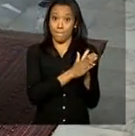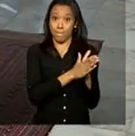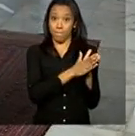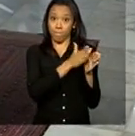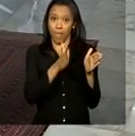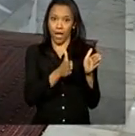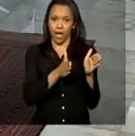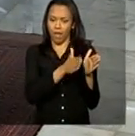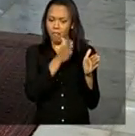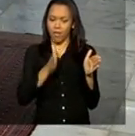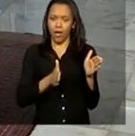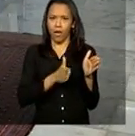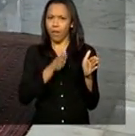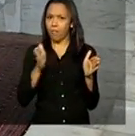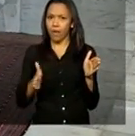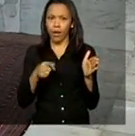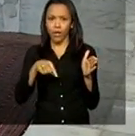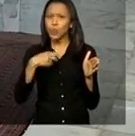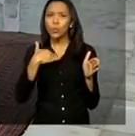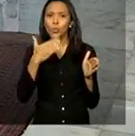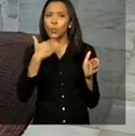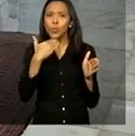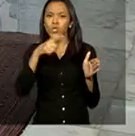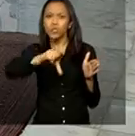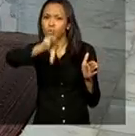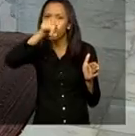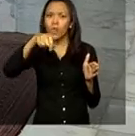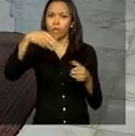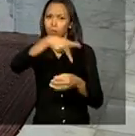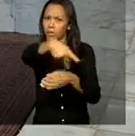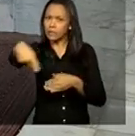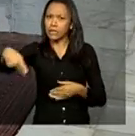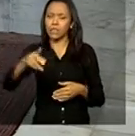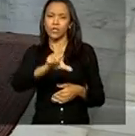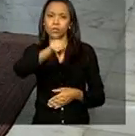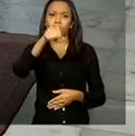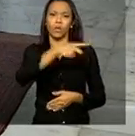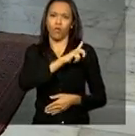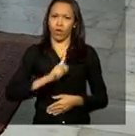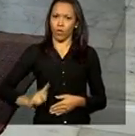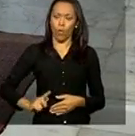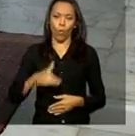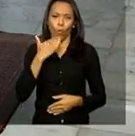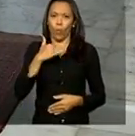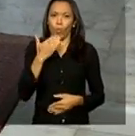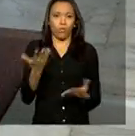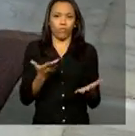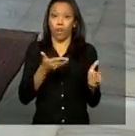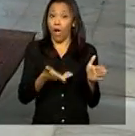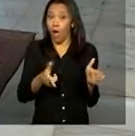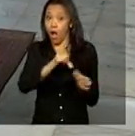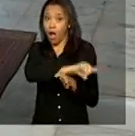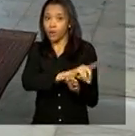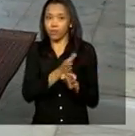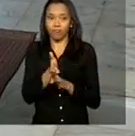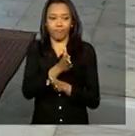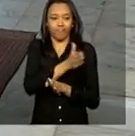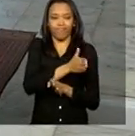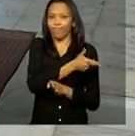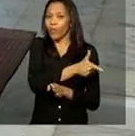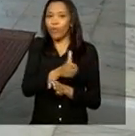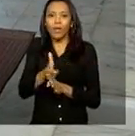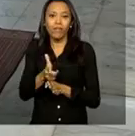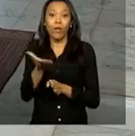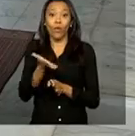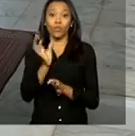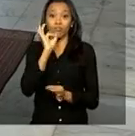a população não teve direito de escolher o seu presidente, né, e seus governadores e por aí vai, hoje nós temos o fechamento de